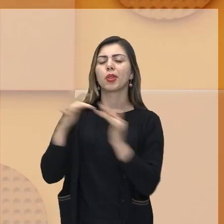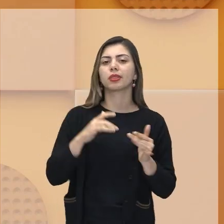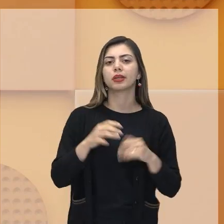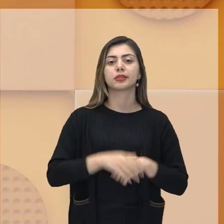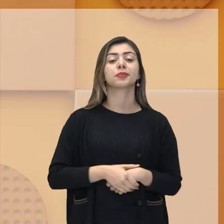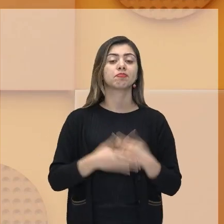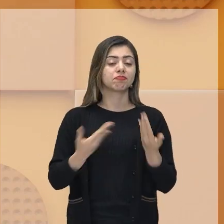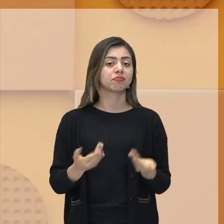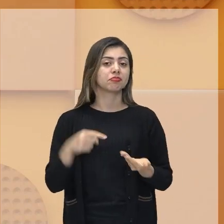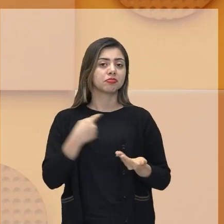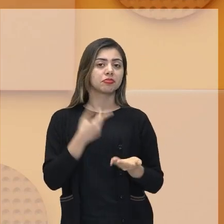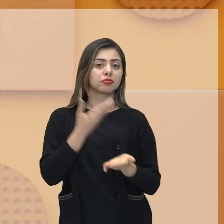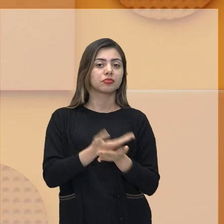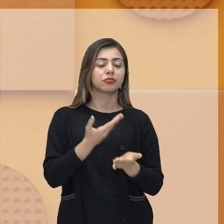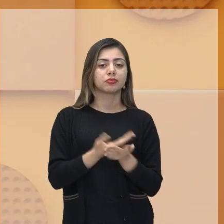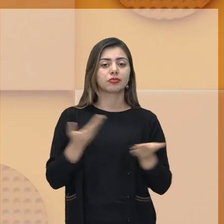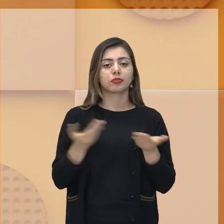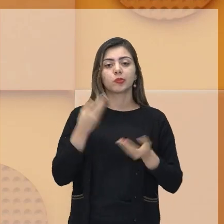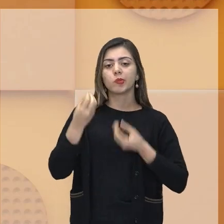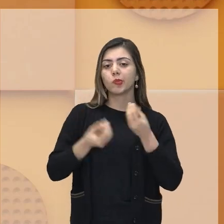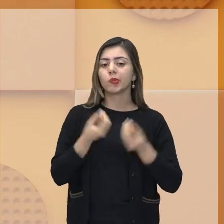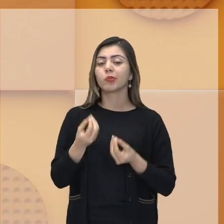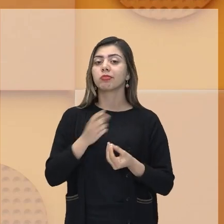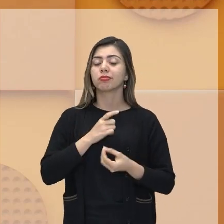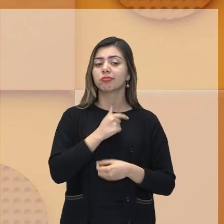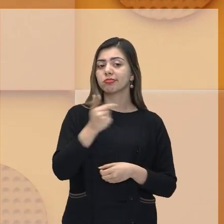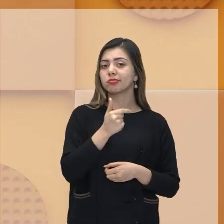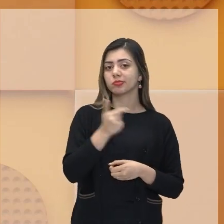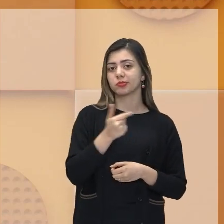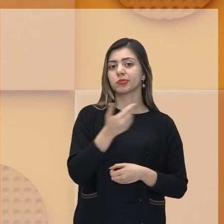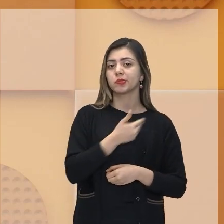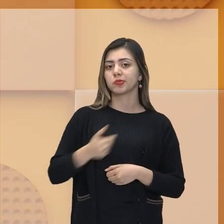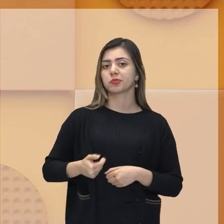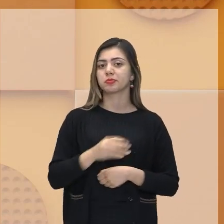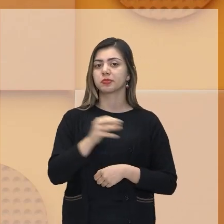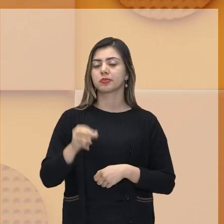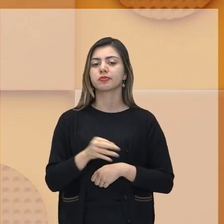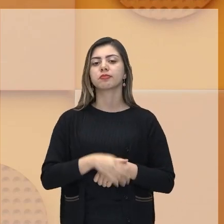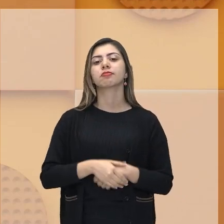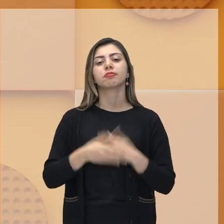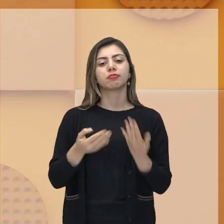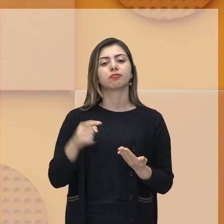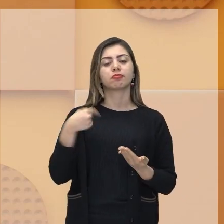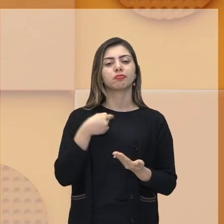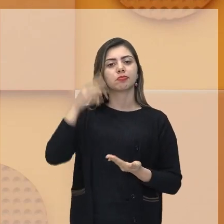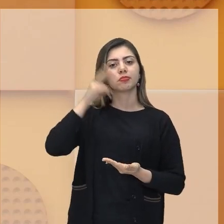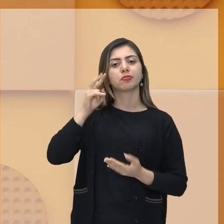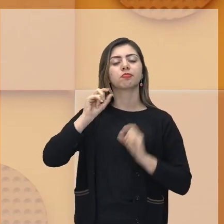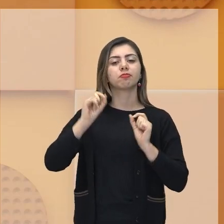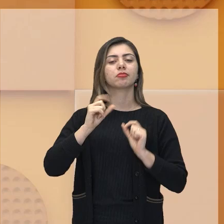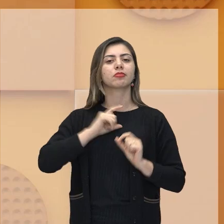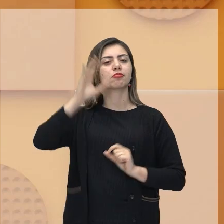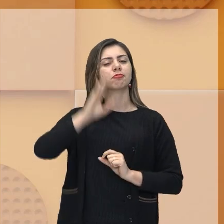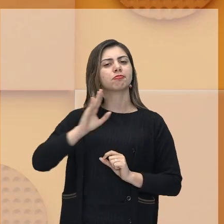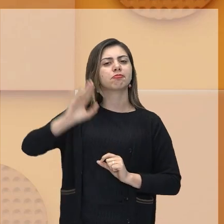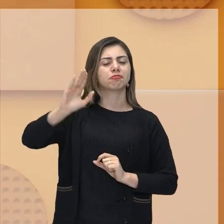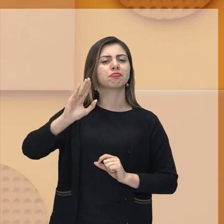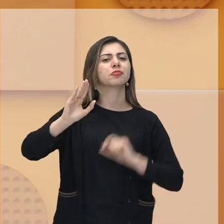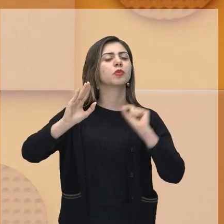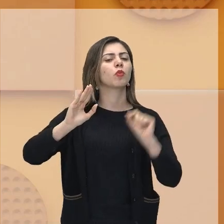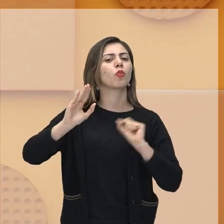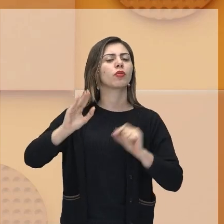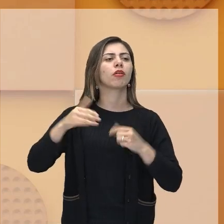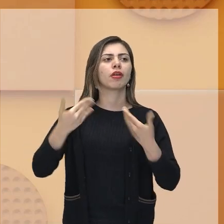trabalhando, estudando e aprendendo sobre o Segundo Reinado. E nunca é demais lembrar que uma das principais, se não a